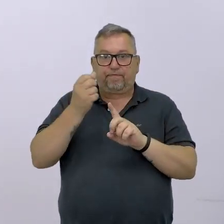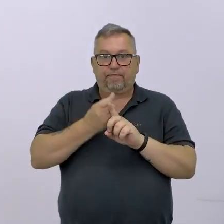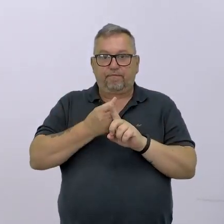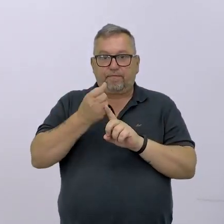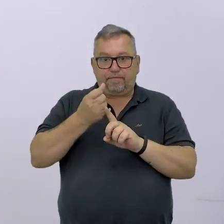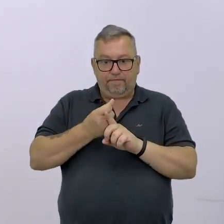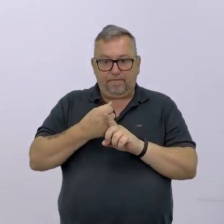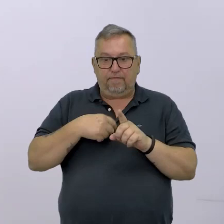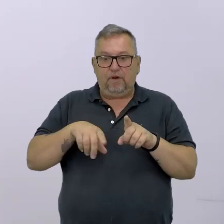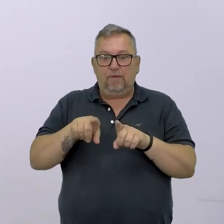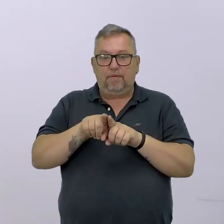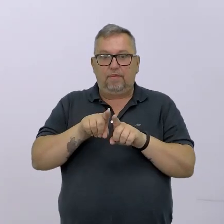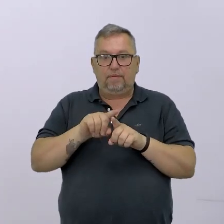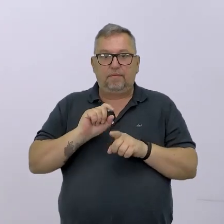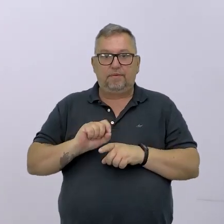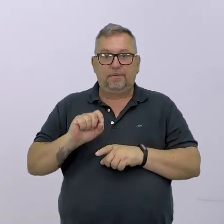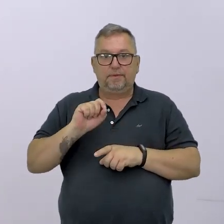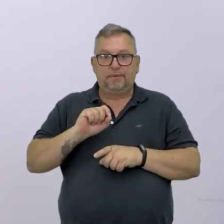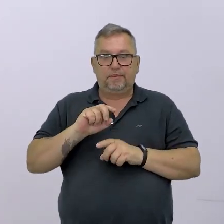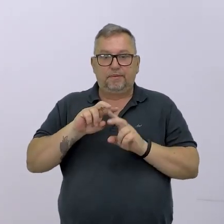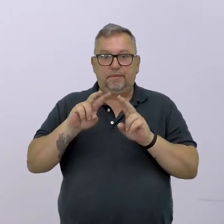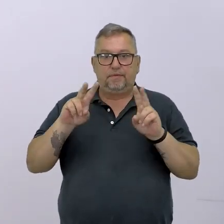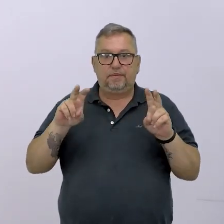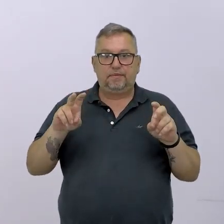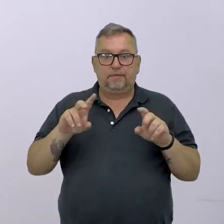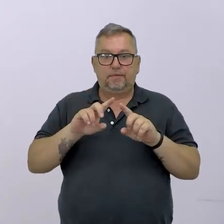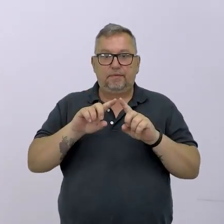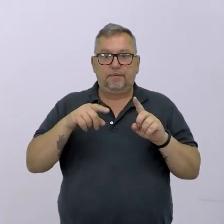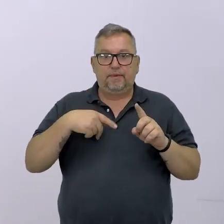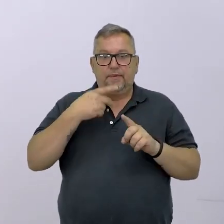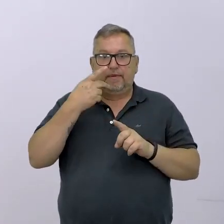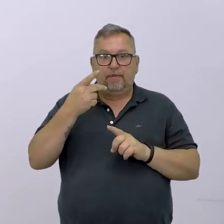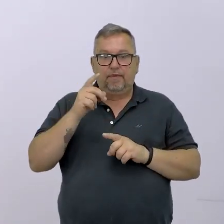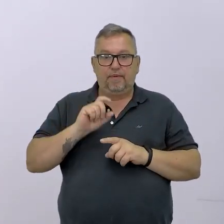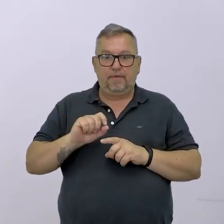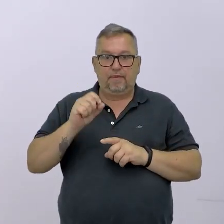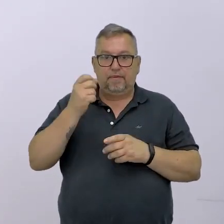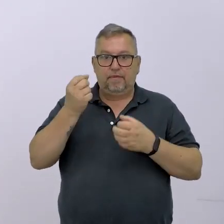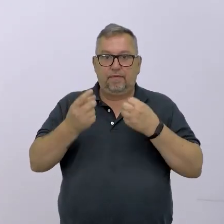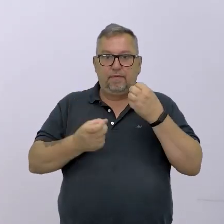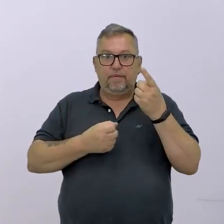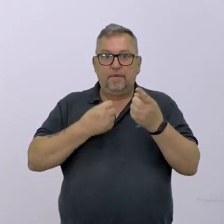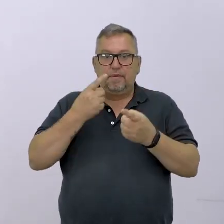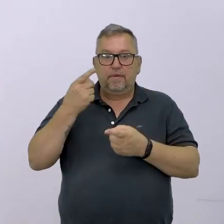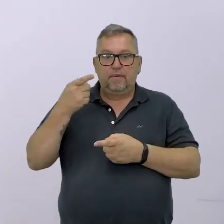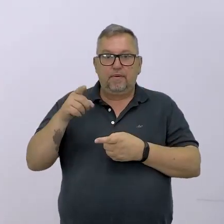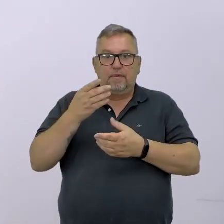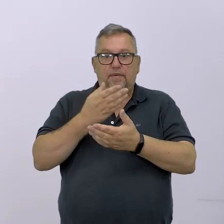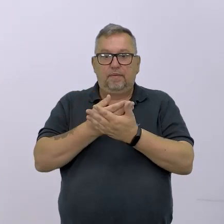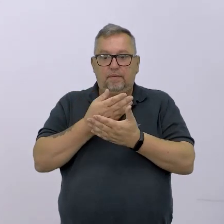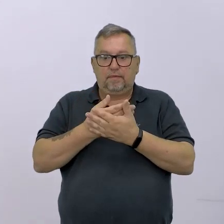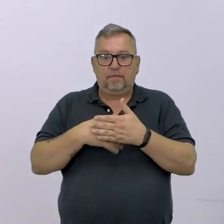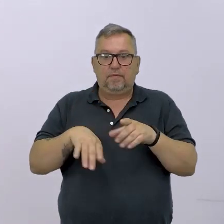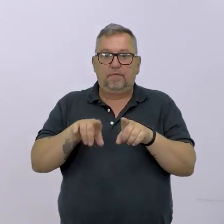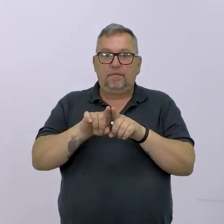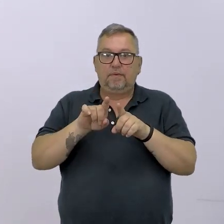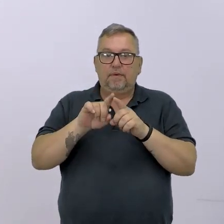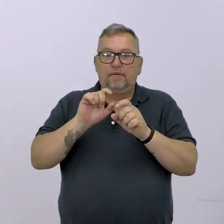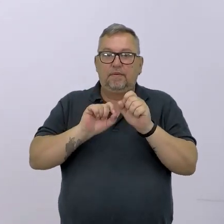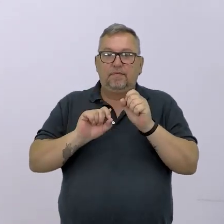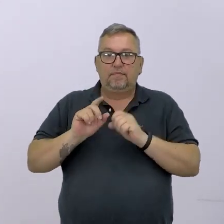semestre e os assuntos, eu falei de alguns deles na última aula. Eu vou